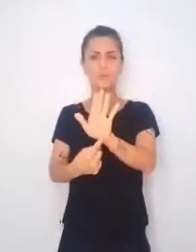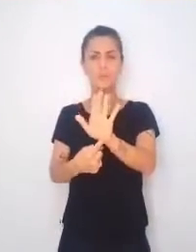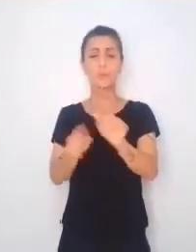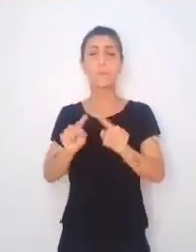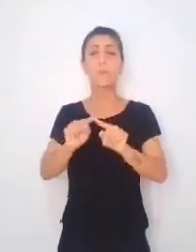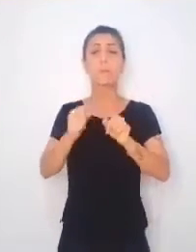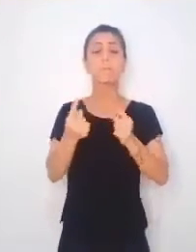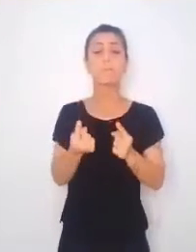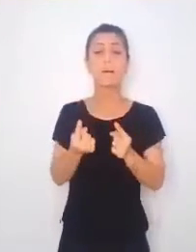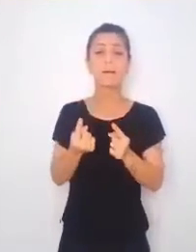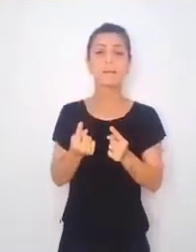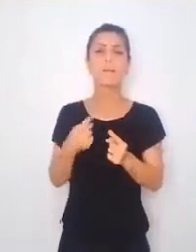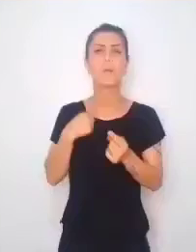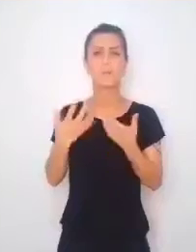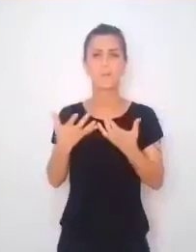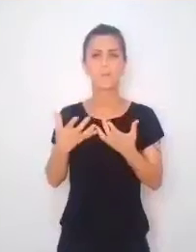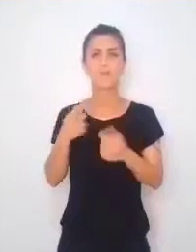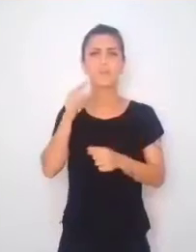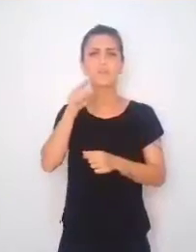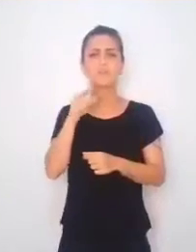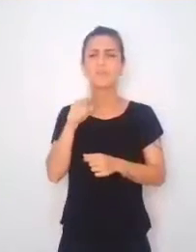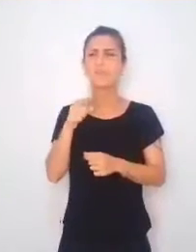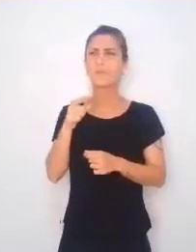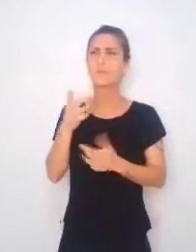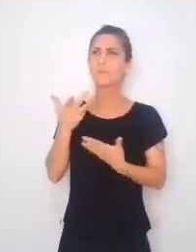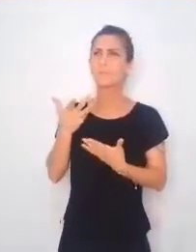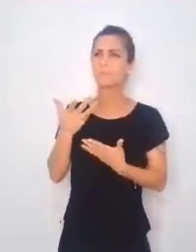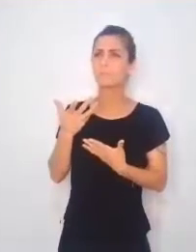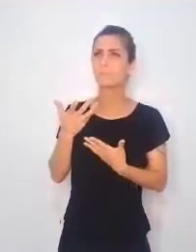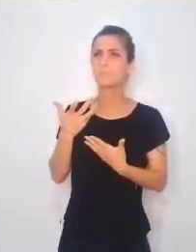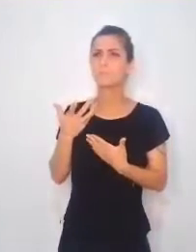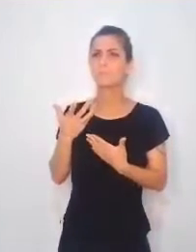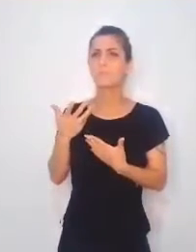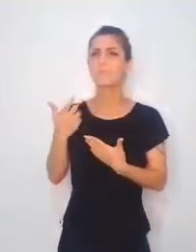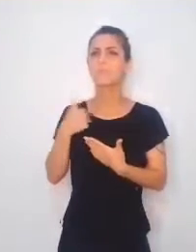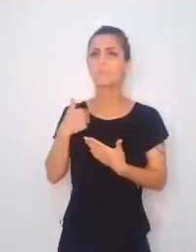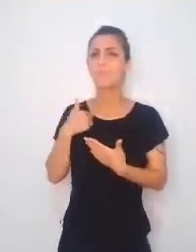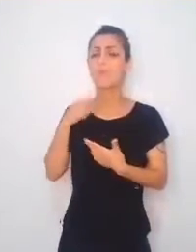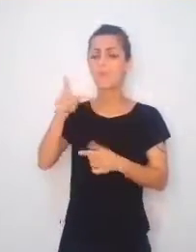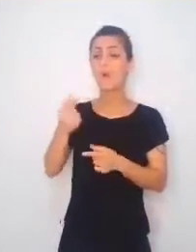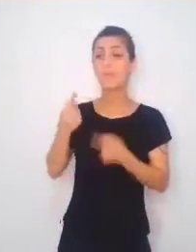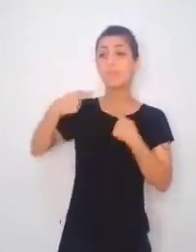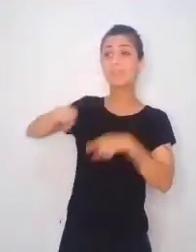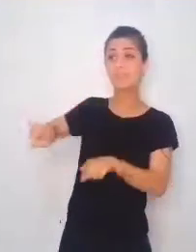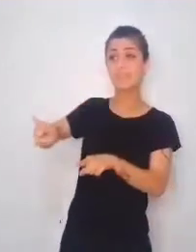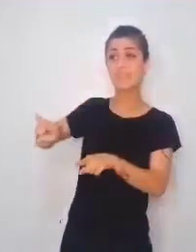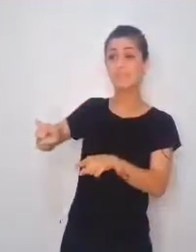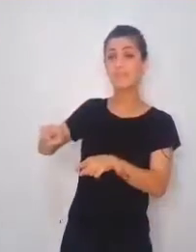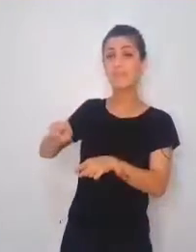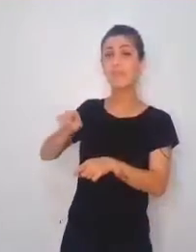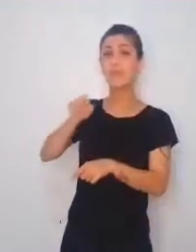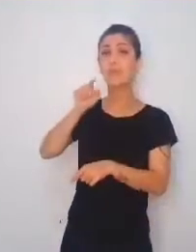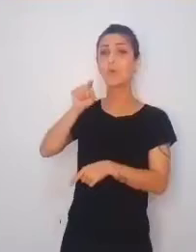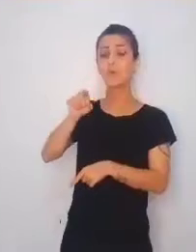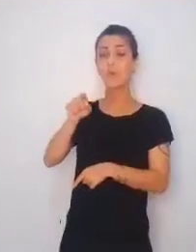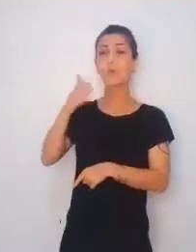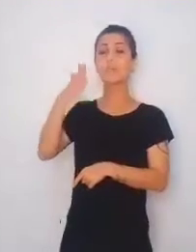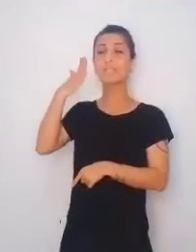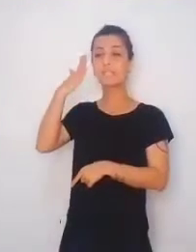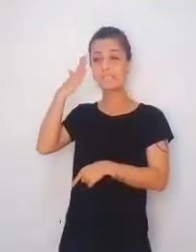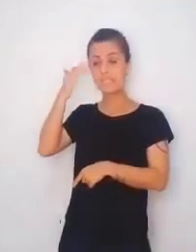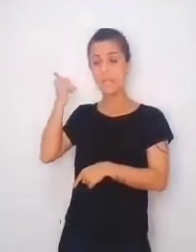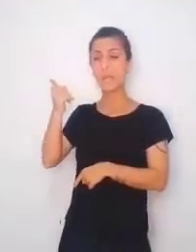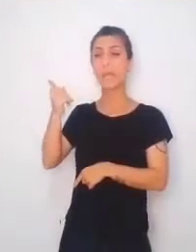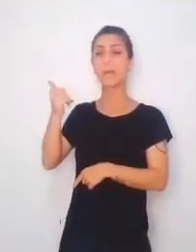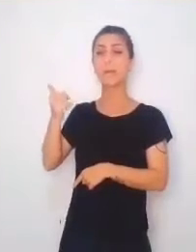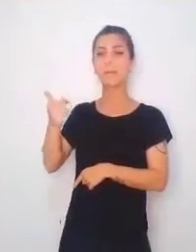João, eu queria que você fizesse o seguinte: vou te lançar um desafio. Quem sabe faz ao vivo, louco, meu! Então,